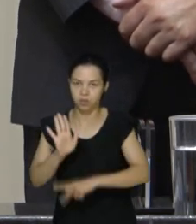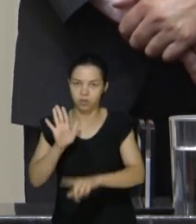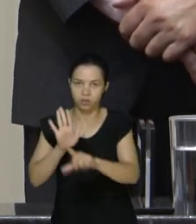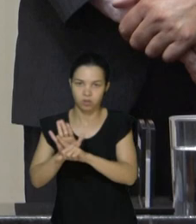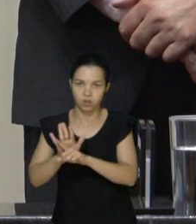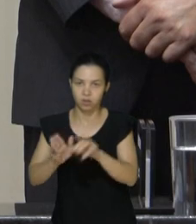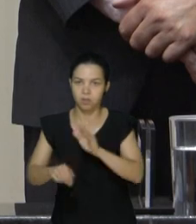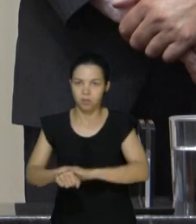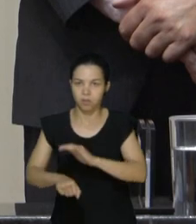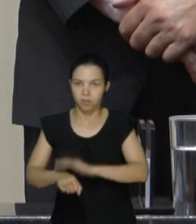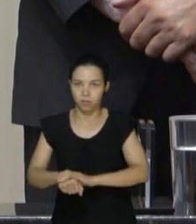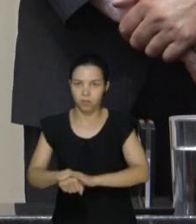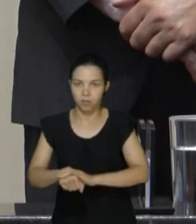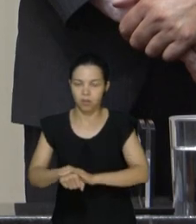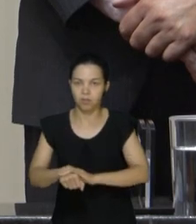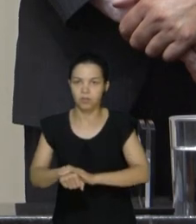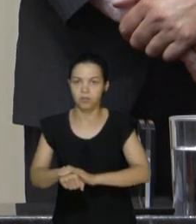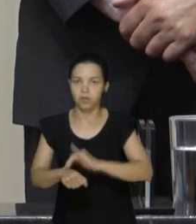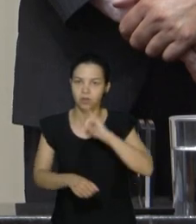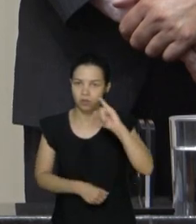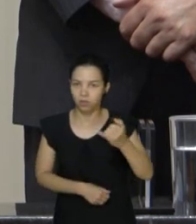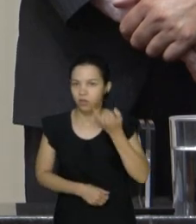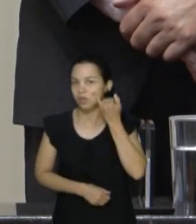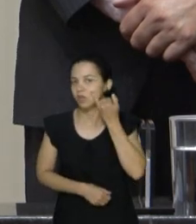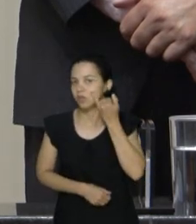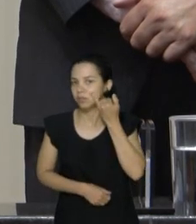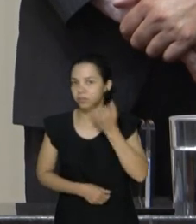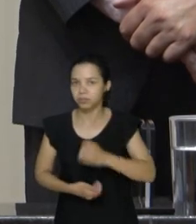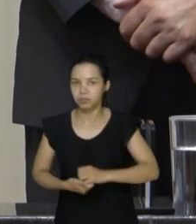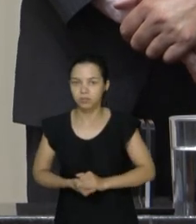deputado Gessé Lopes, que